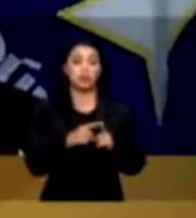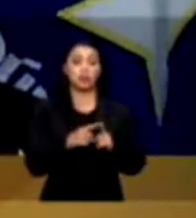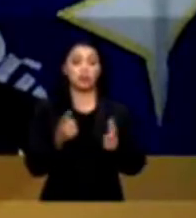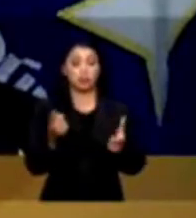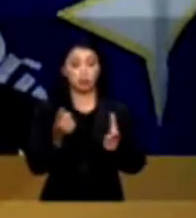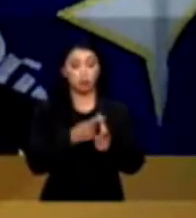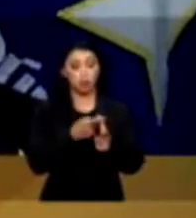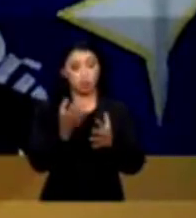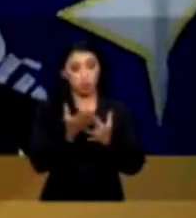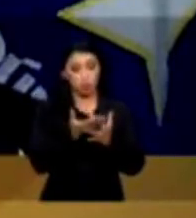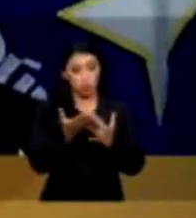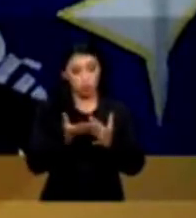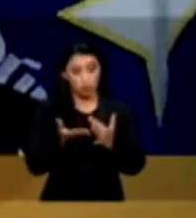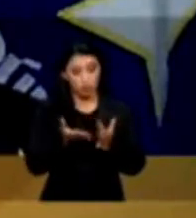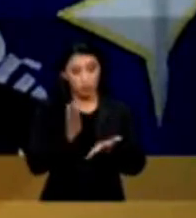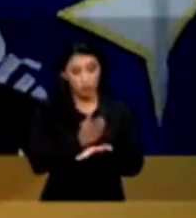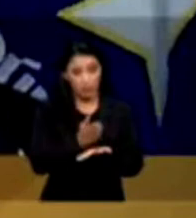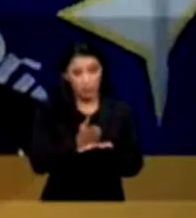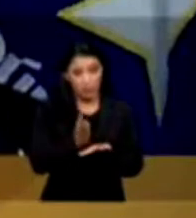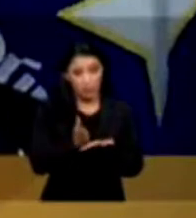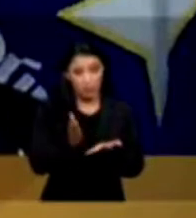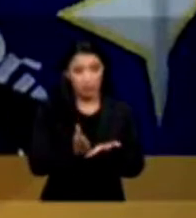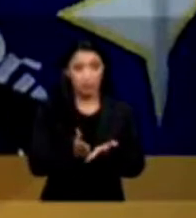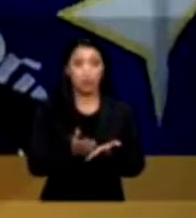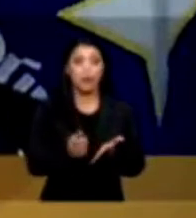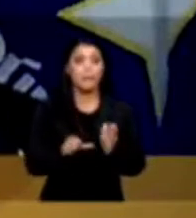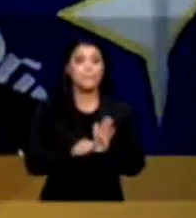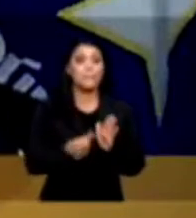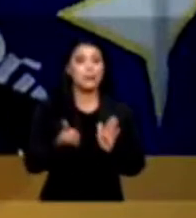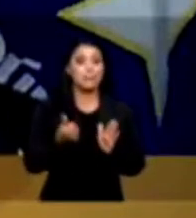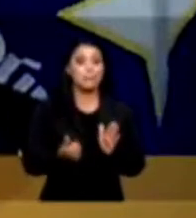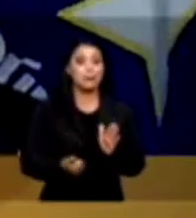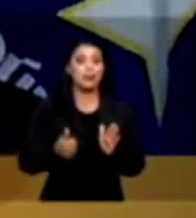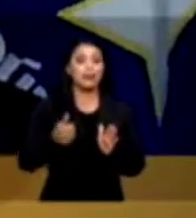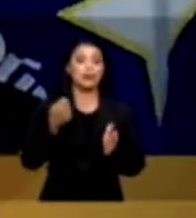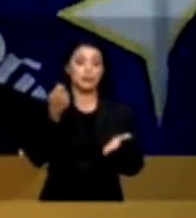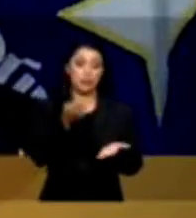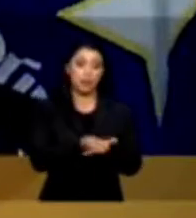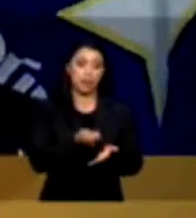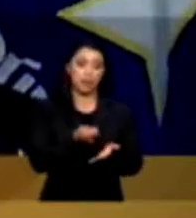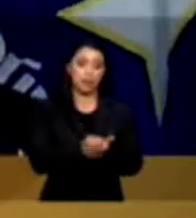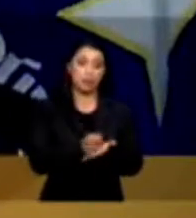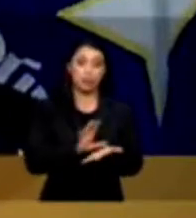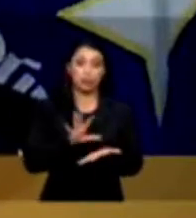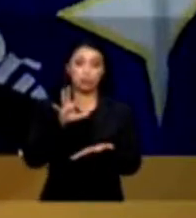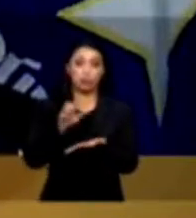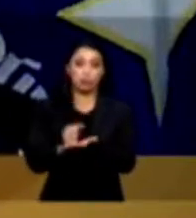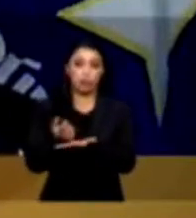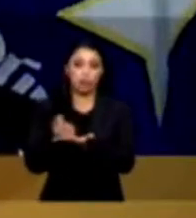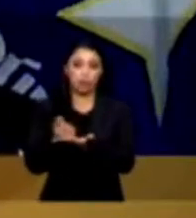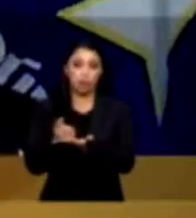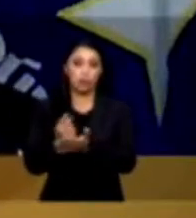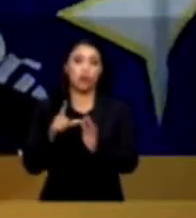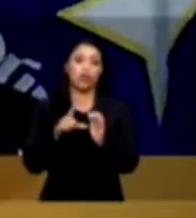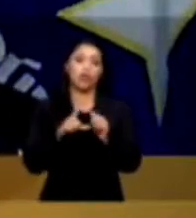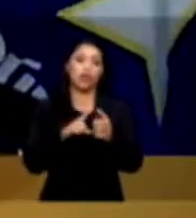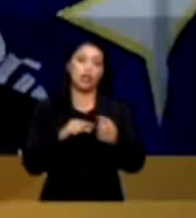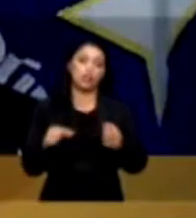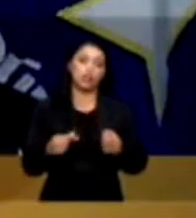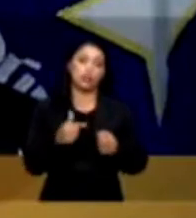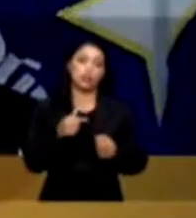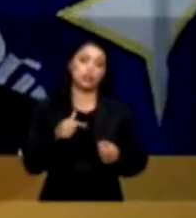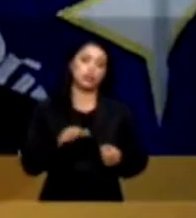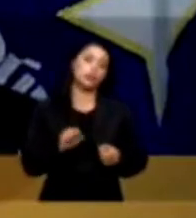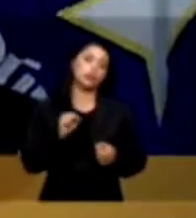o pagamento da primeira parcela, sob pena de sequestro, nos termos do artigo 78,